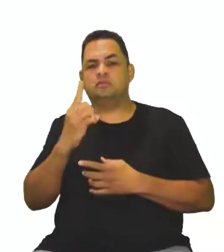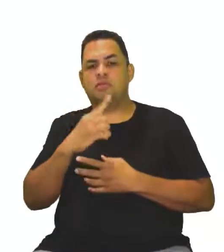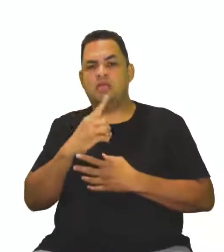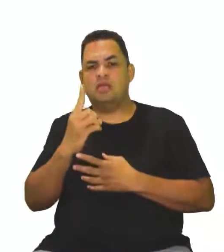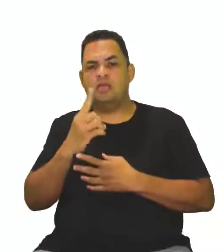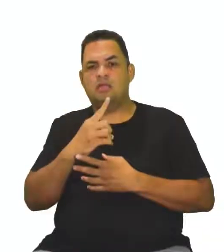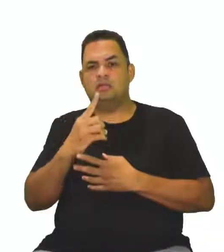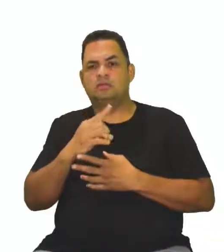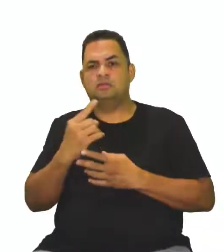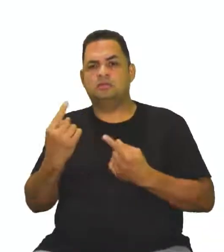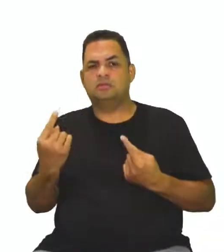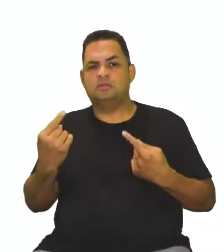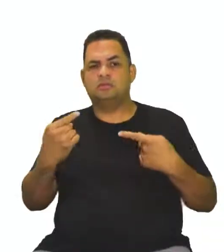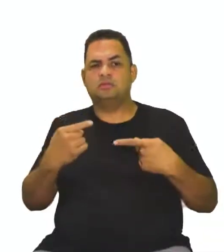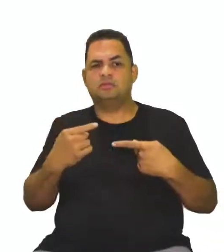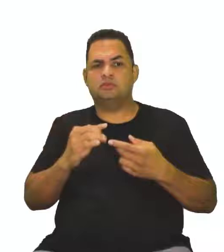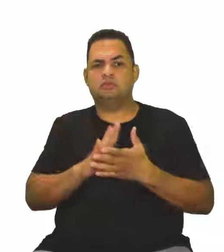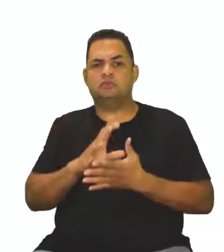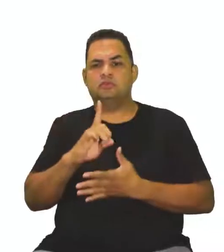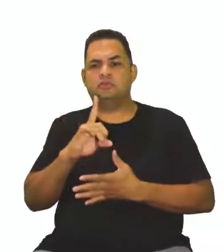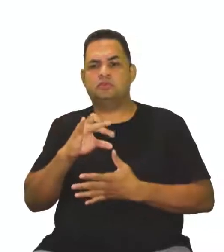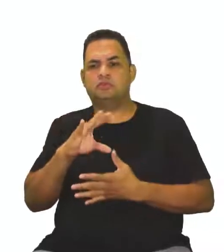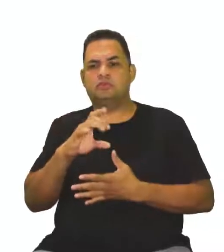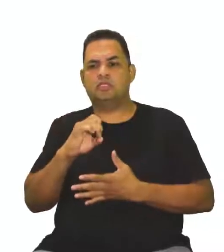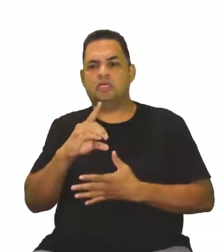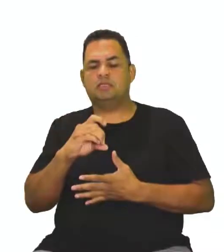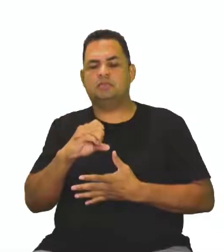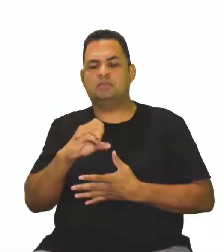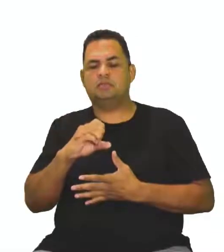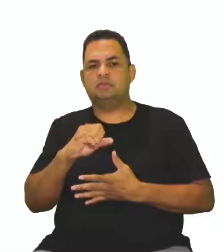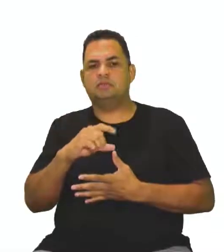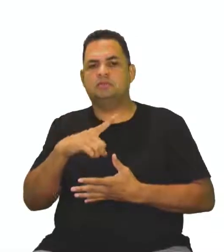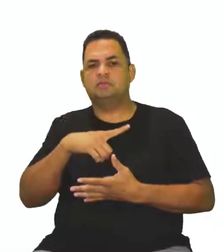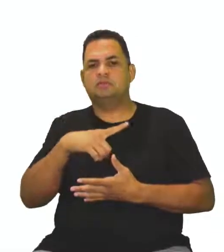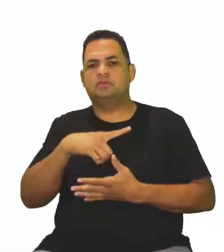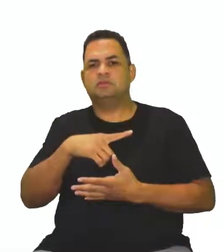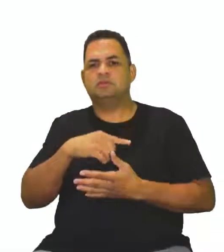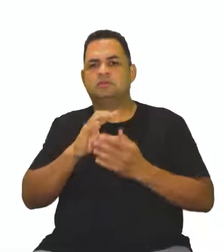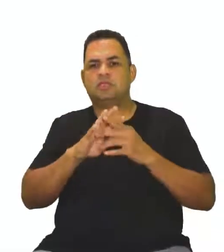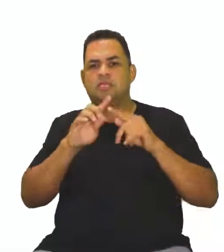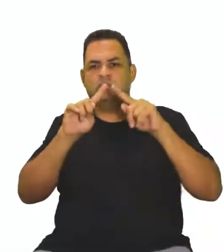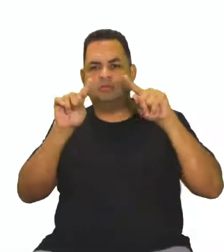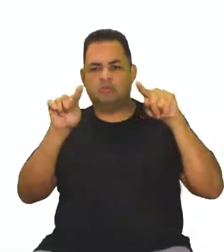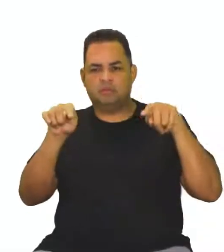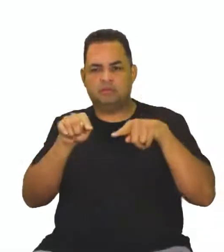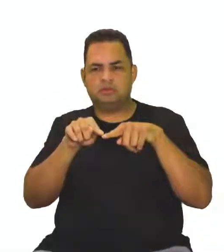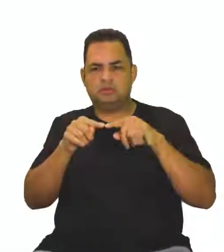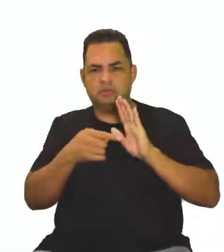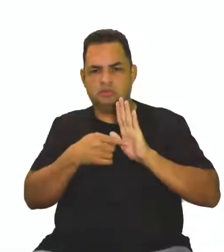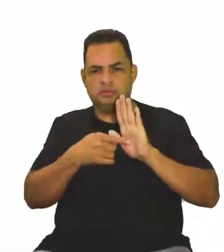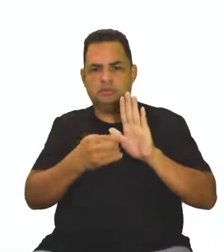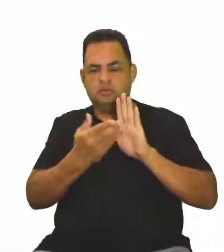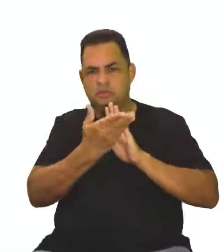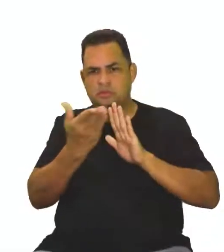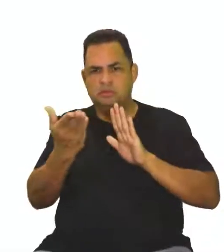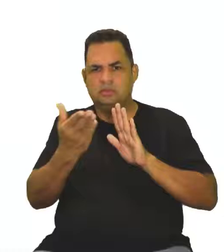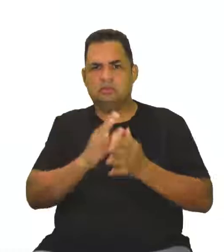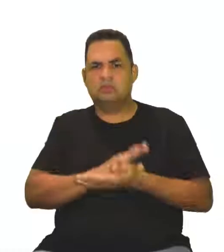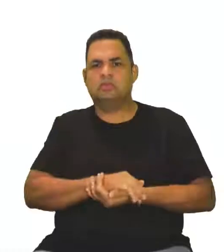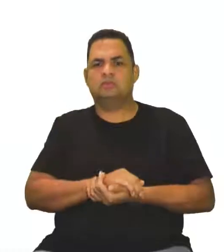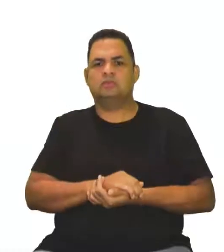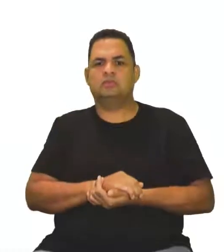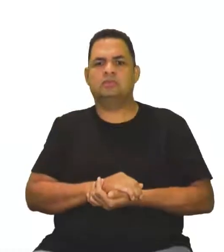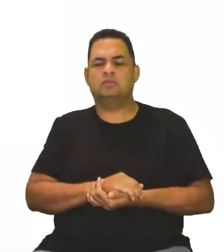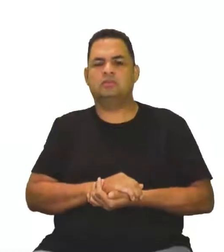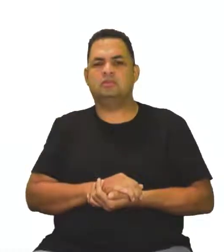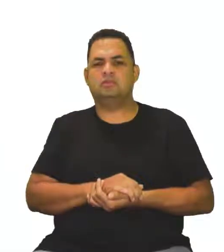analógicos, em oposição aos multímetros digitais que possuem um mostrador de cristal líquido, tá bom? Esse aqui, ele